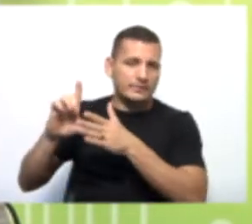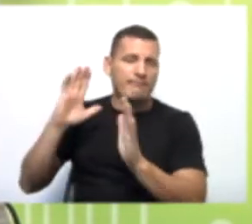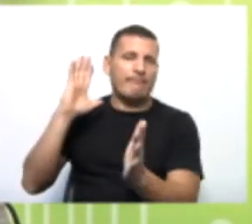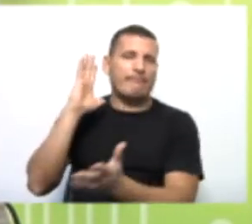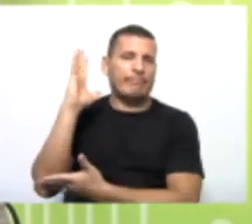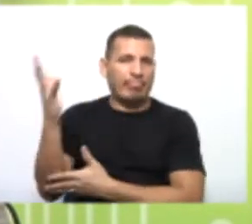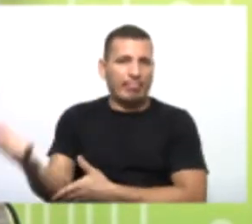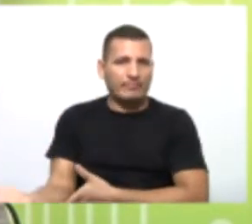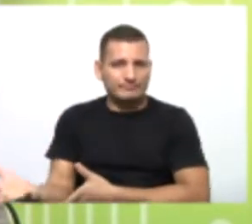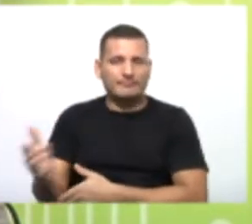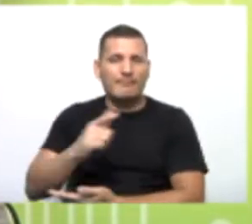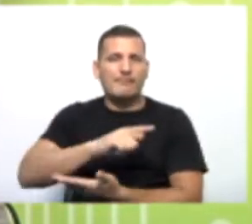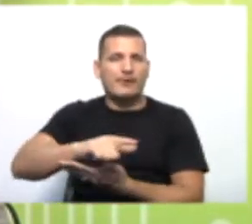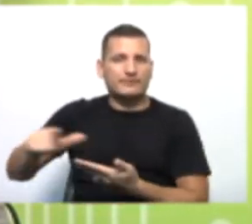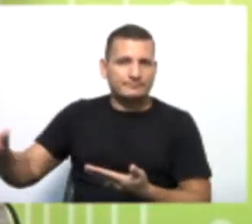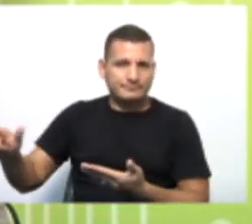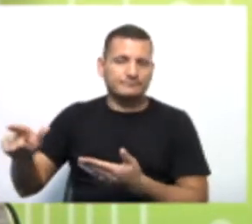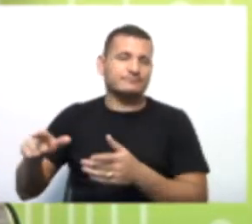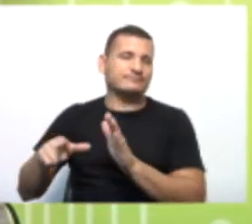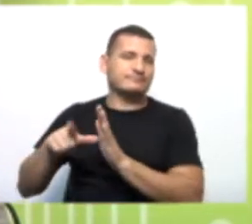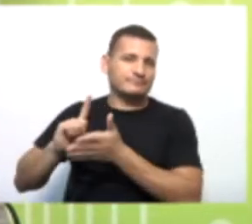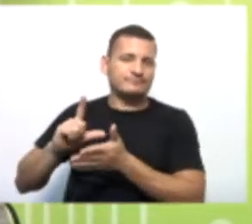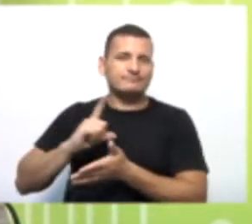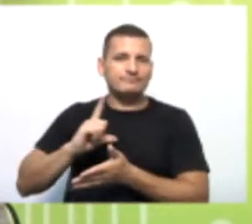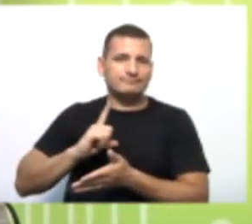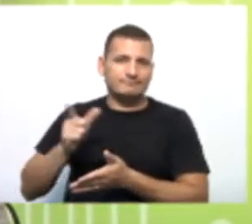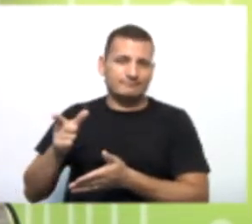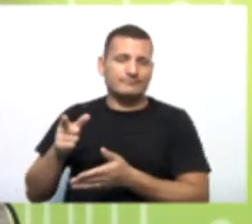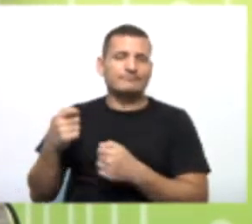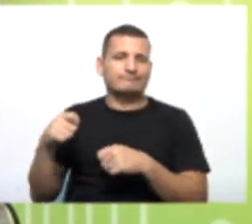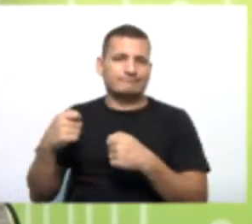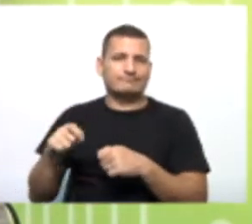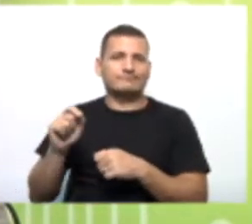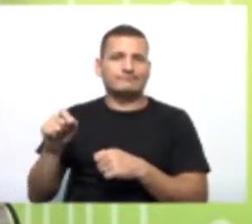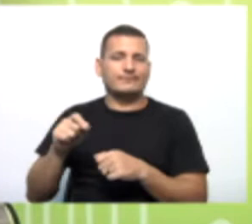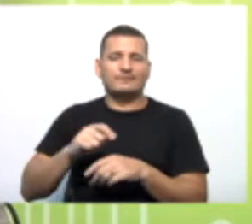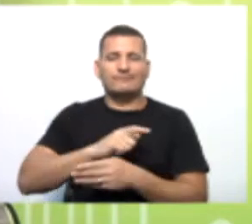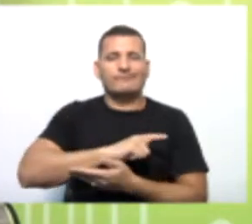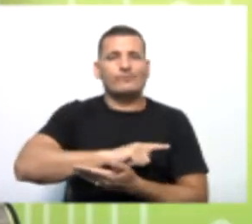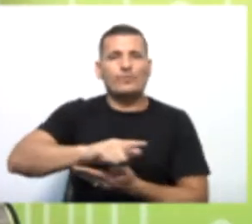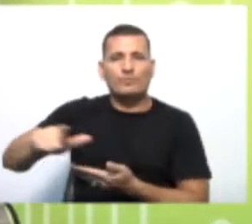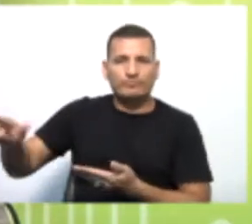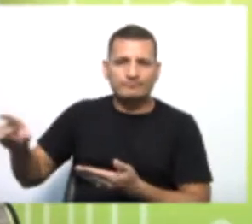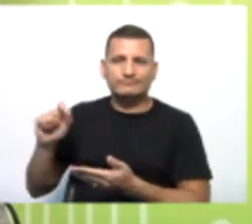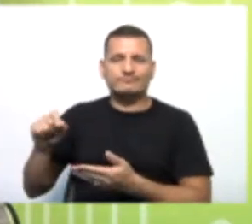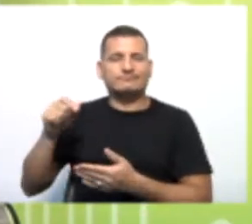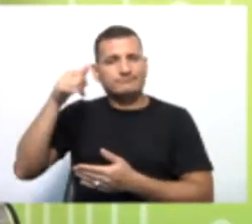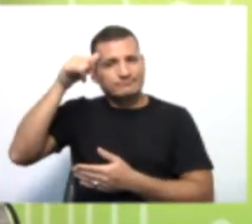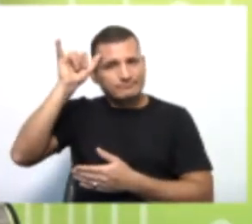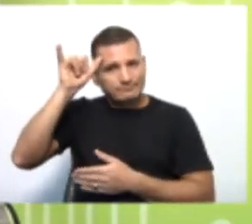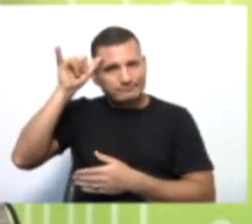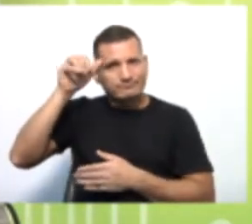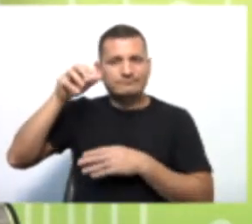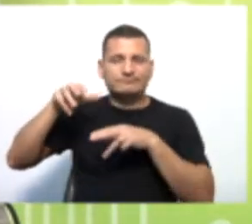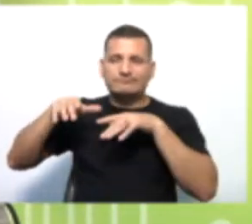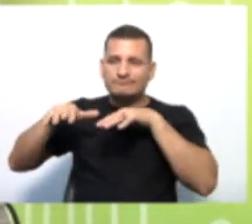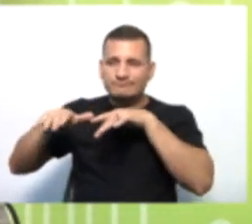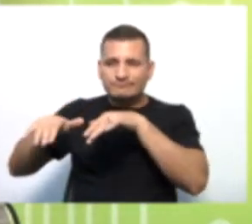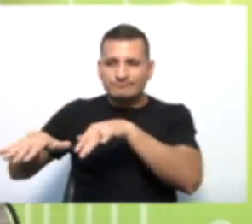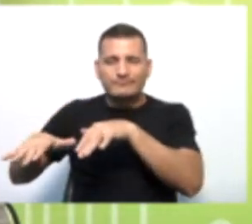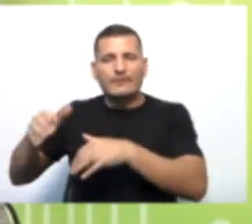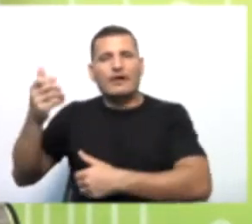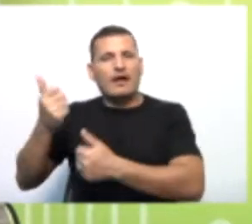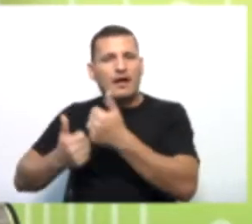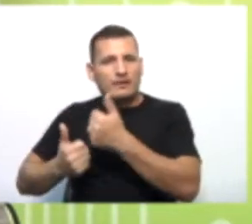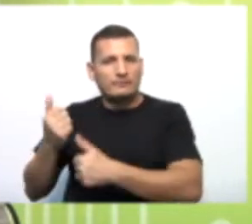árvores, não é? Aonde tinha realmente uma vegetação nativa, precisa dar espaço para o gado, para o arroz, enfim.